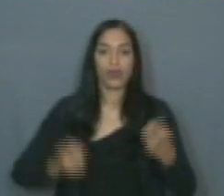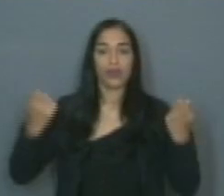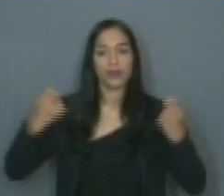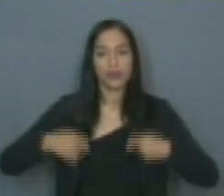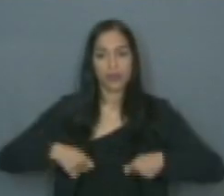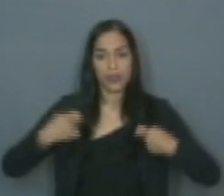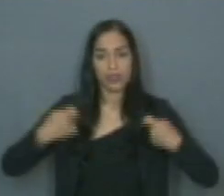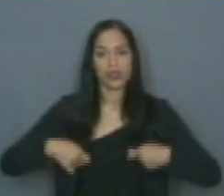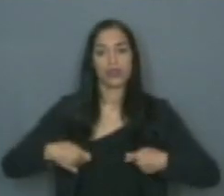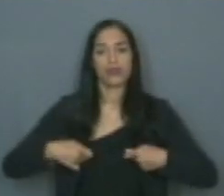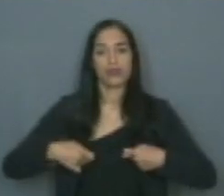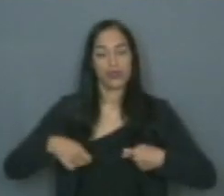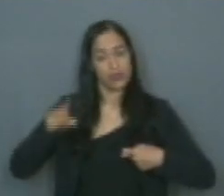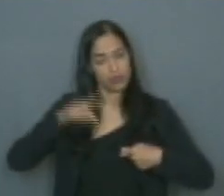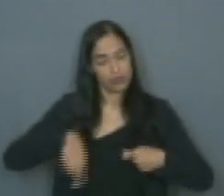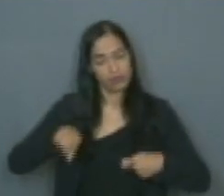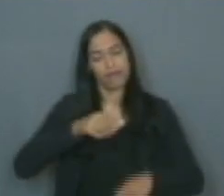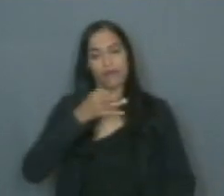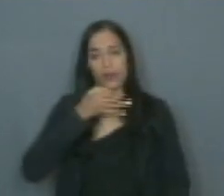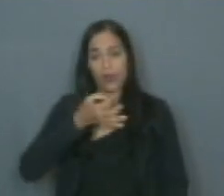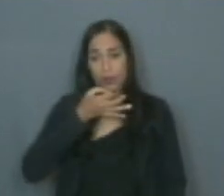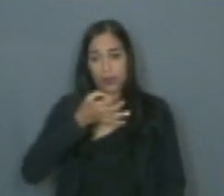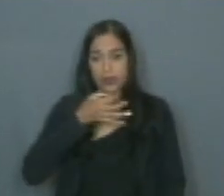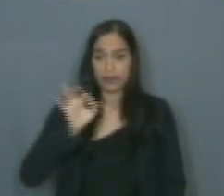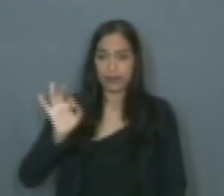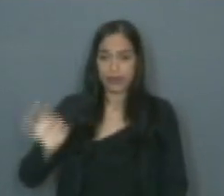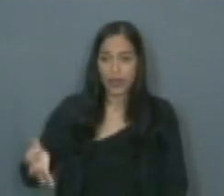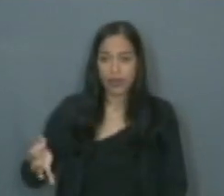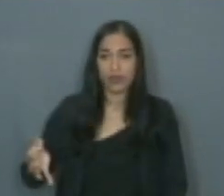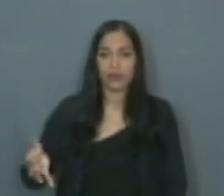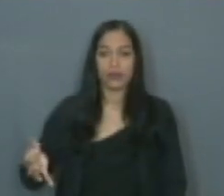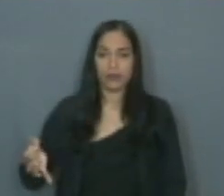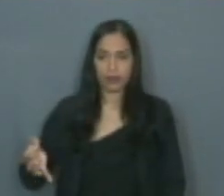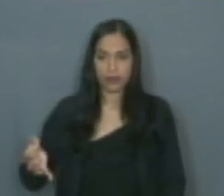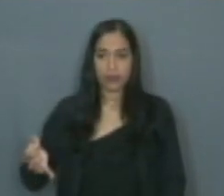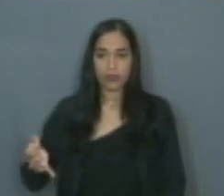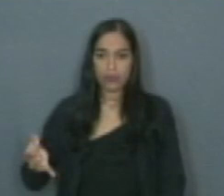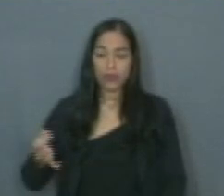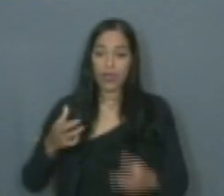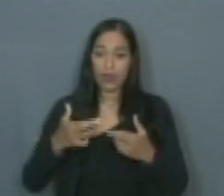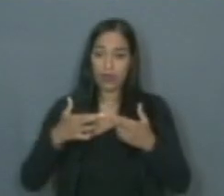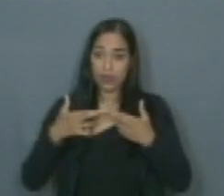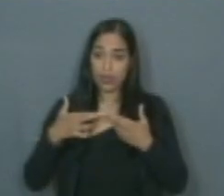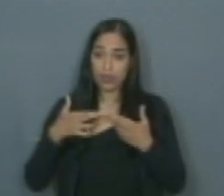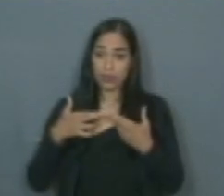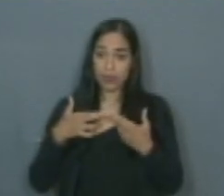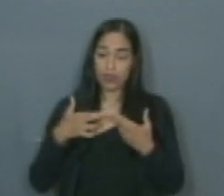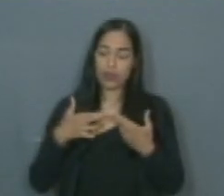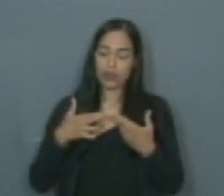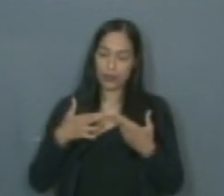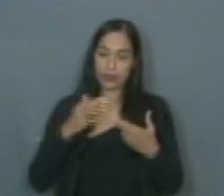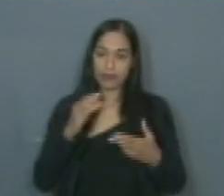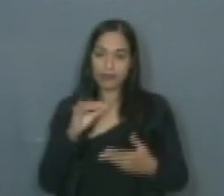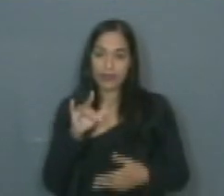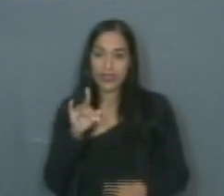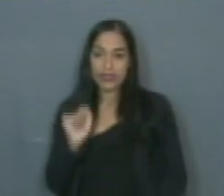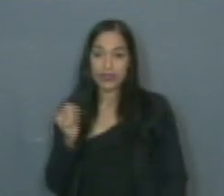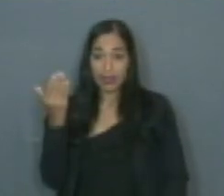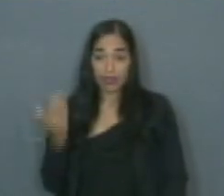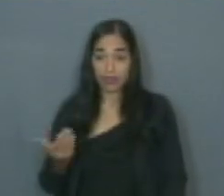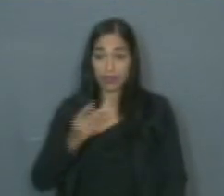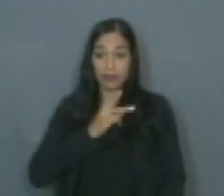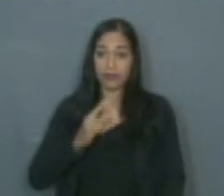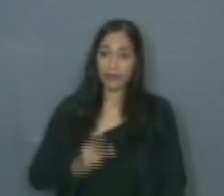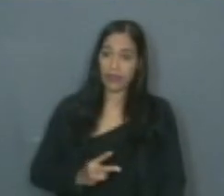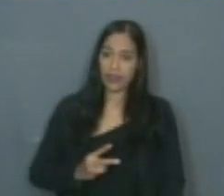que Vossa Excelência coloca muito bem, no que diz respeito ao requerimento da nobre colega Cida,